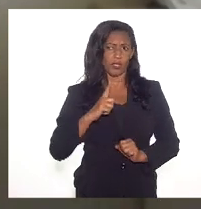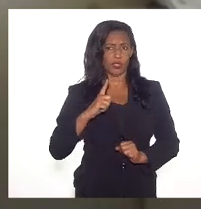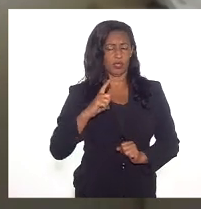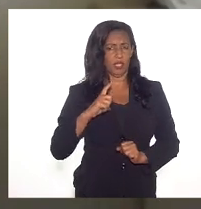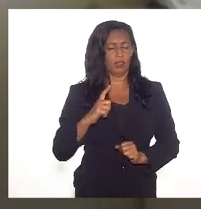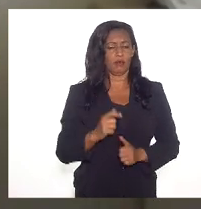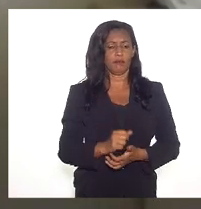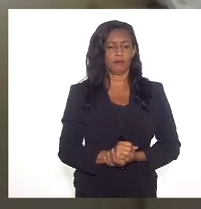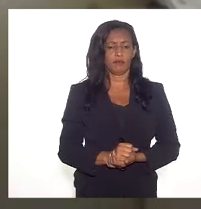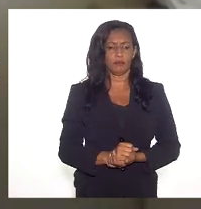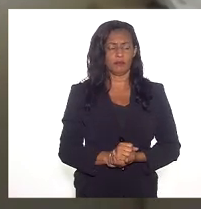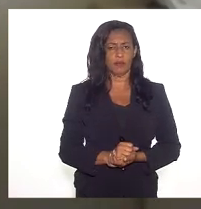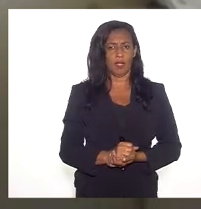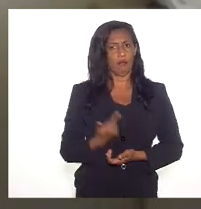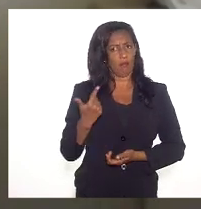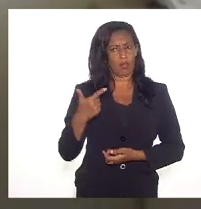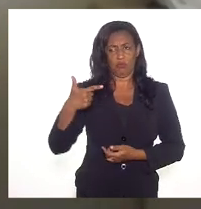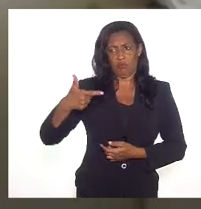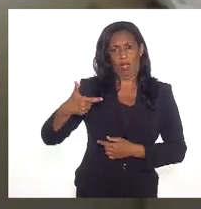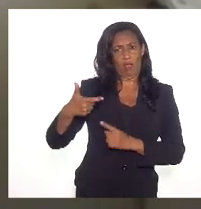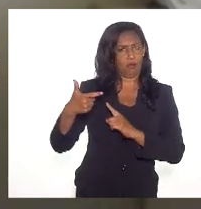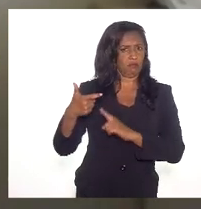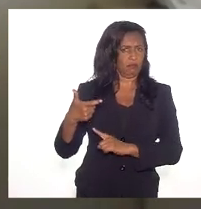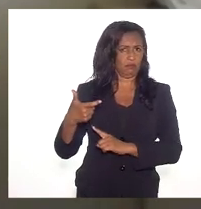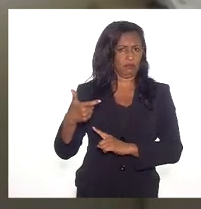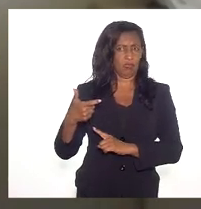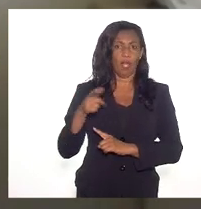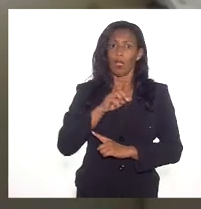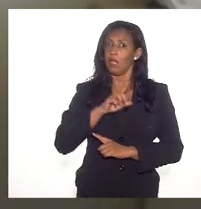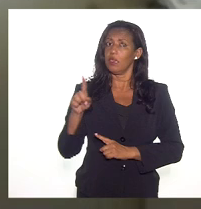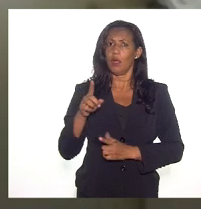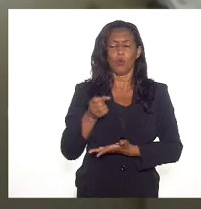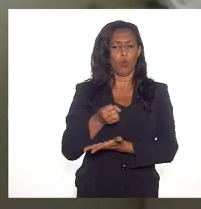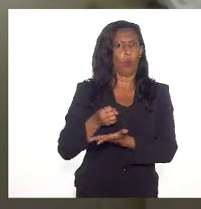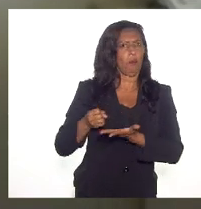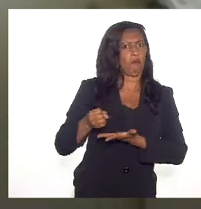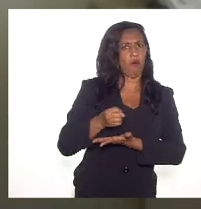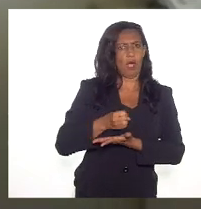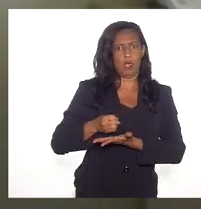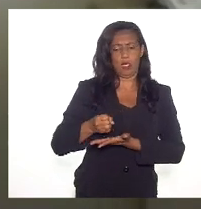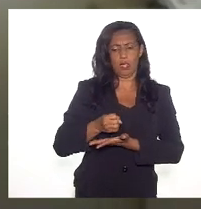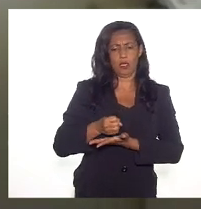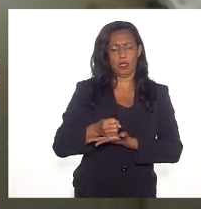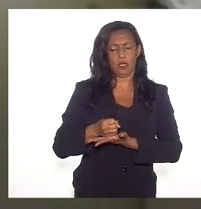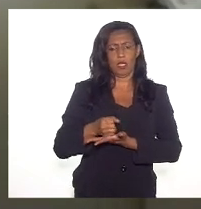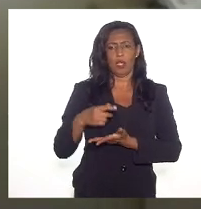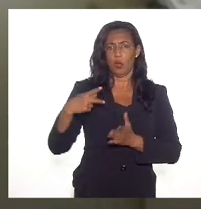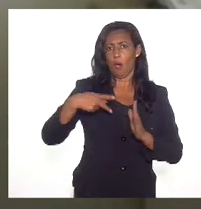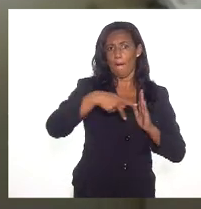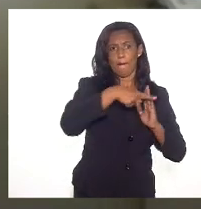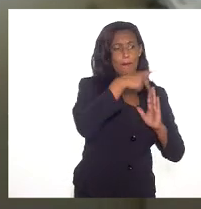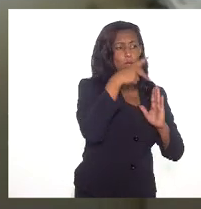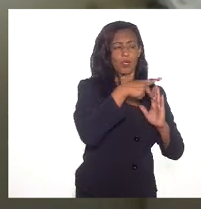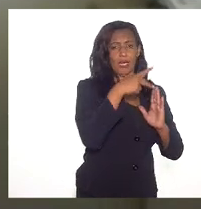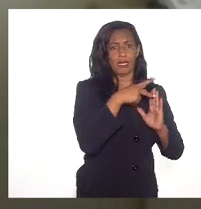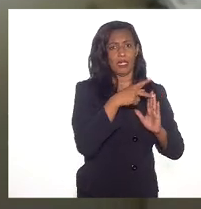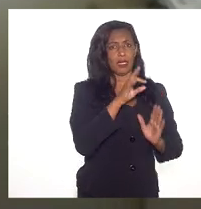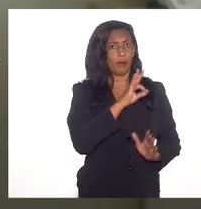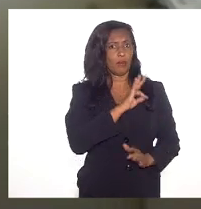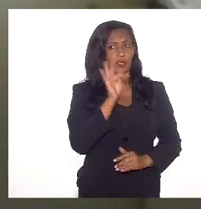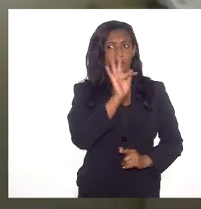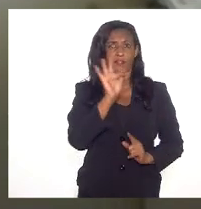acautelamento da sua arma. Não com base numa portaria da Polícia Federal, que